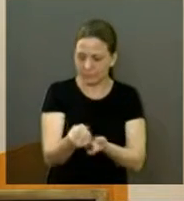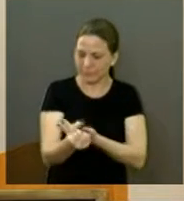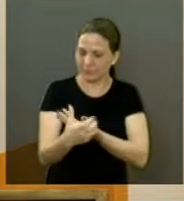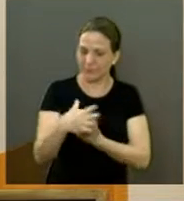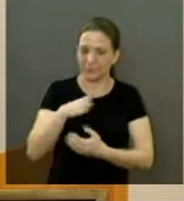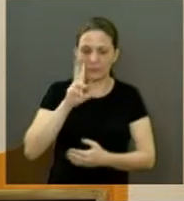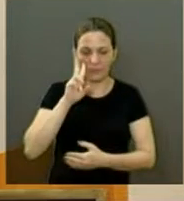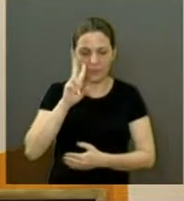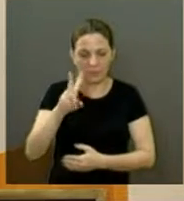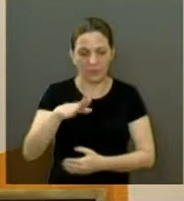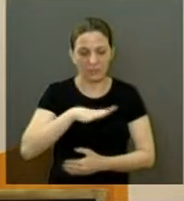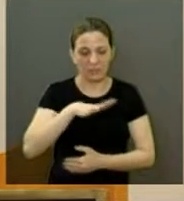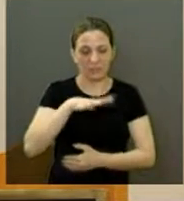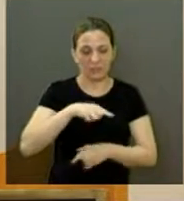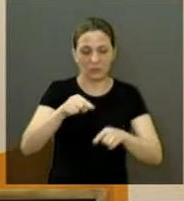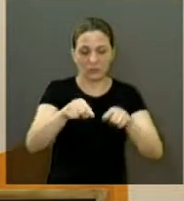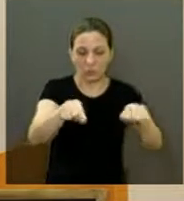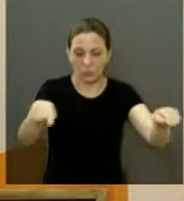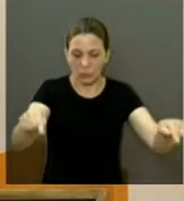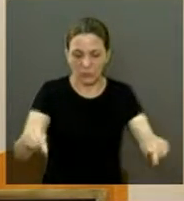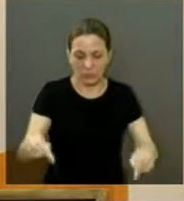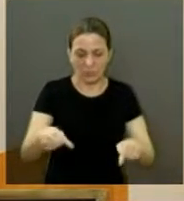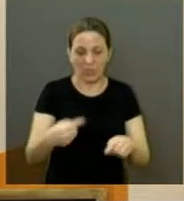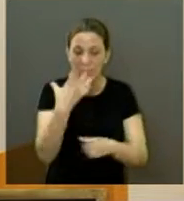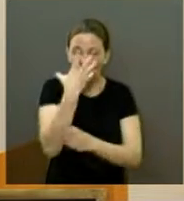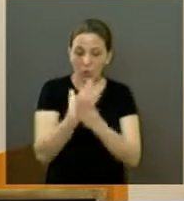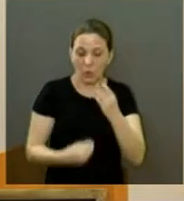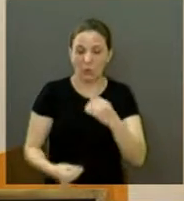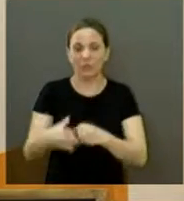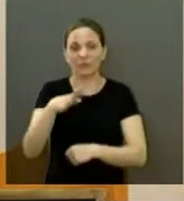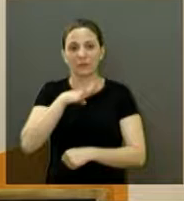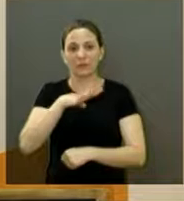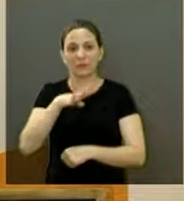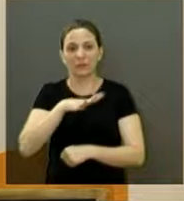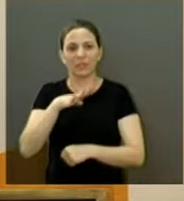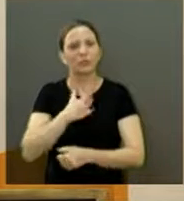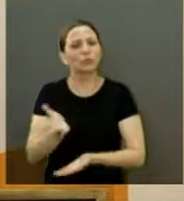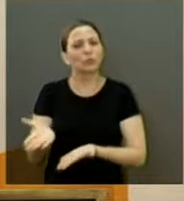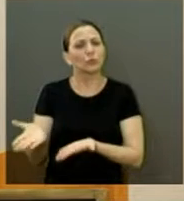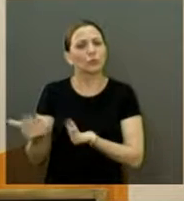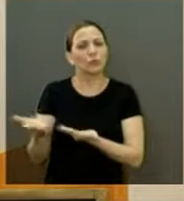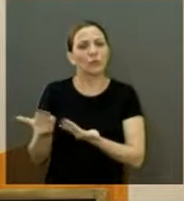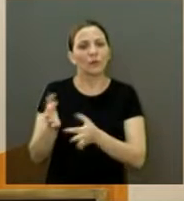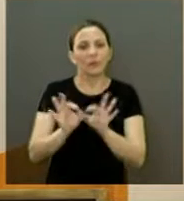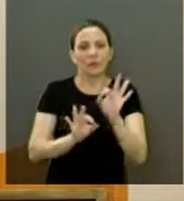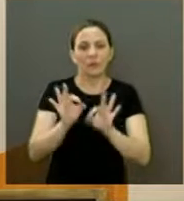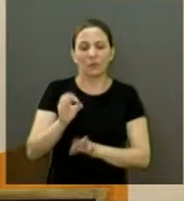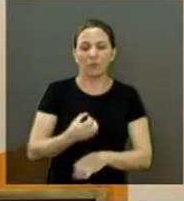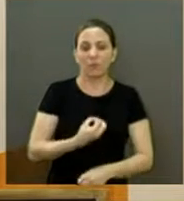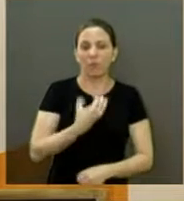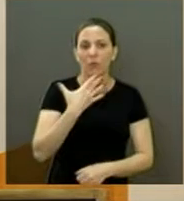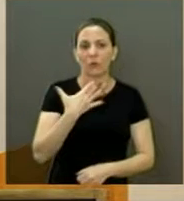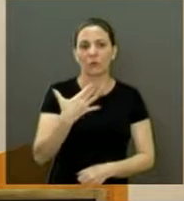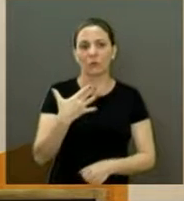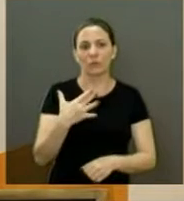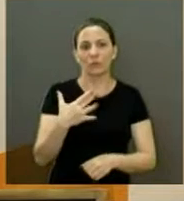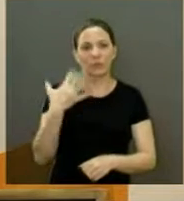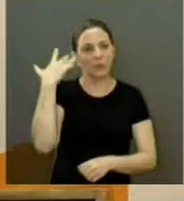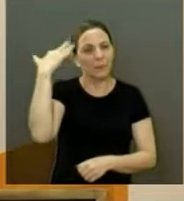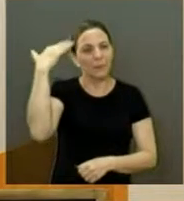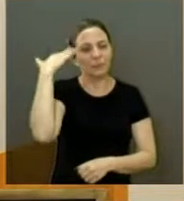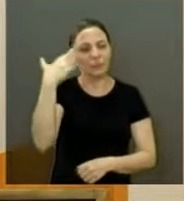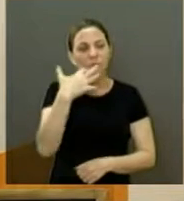cidade ali no ano as salas conseguiram reproduzir estamos falando de adolescente gente é muito bom a imaginação